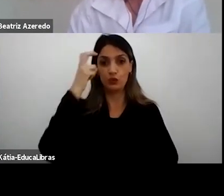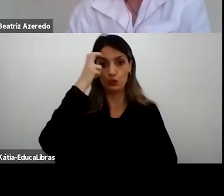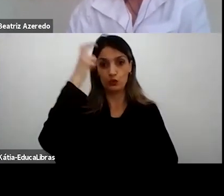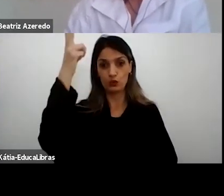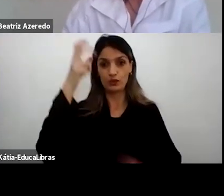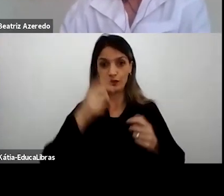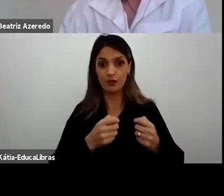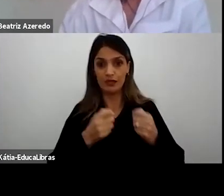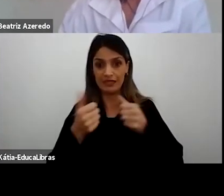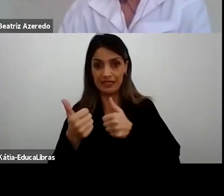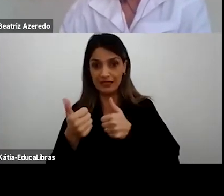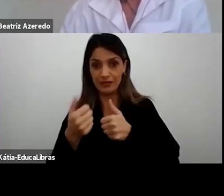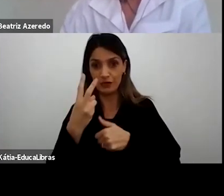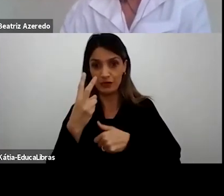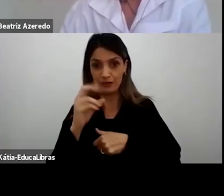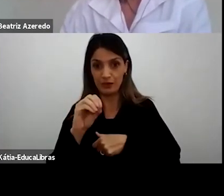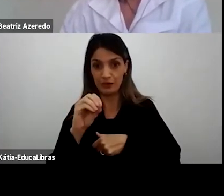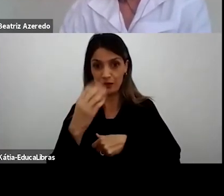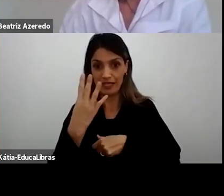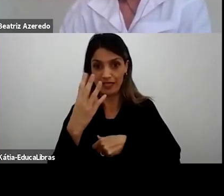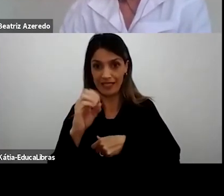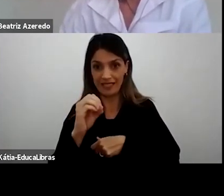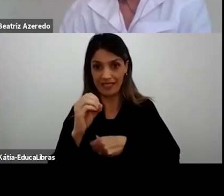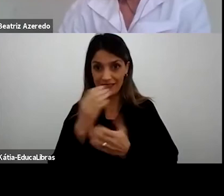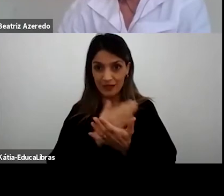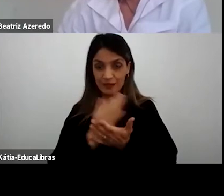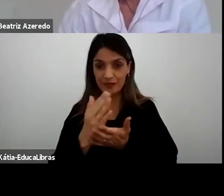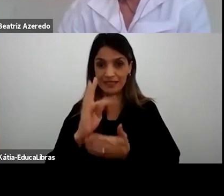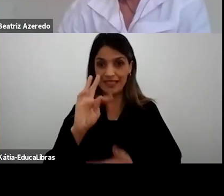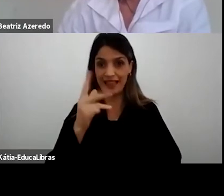Vamos começar pela Thaís?